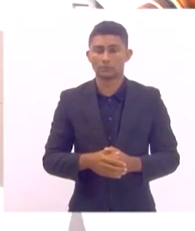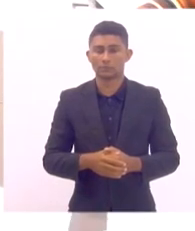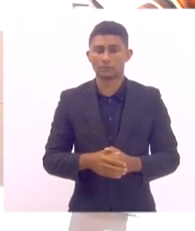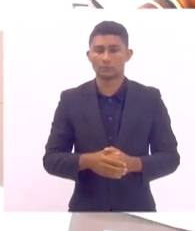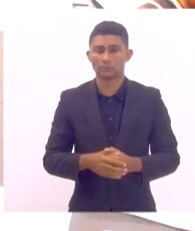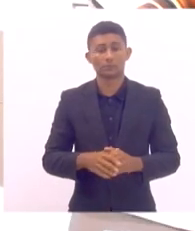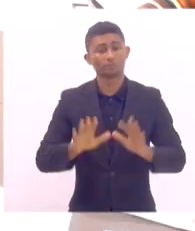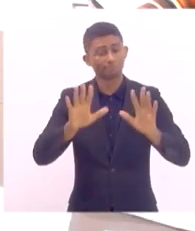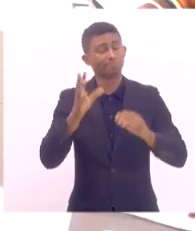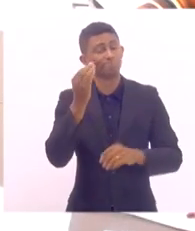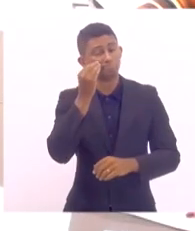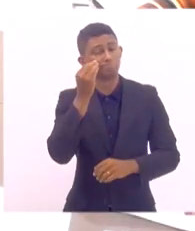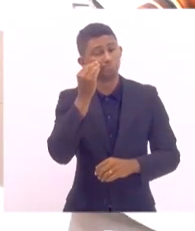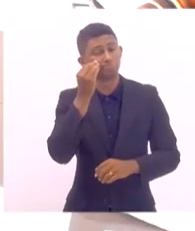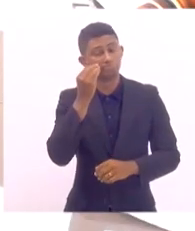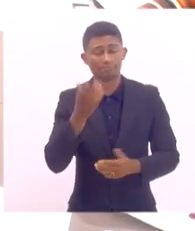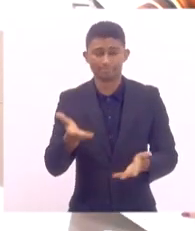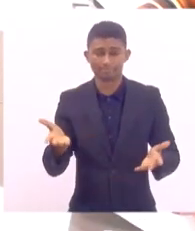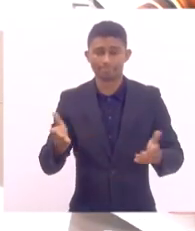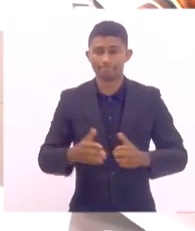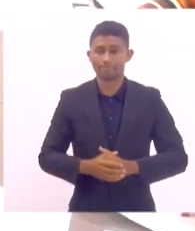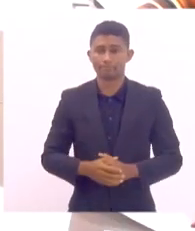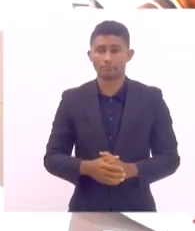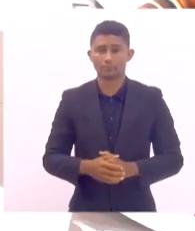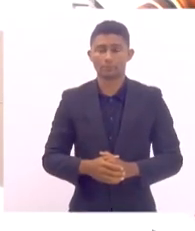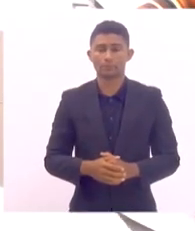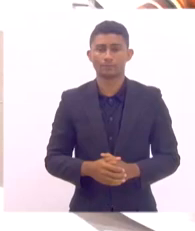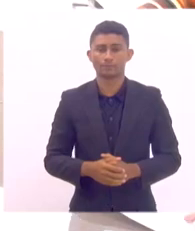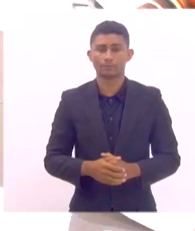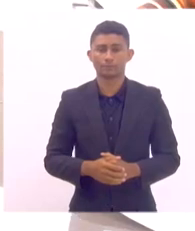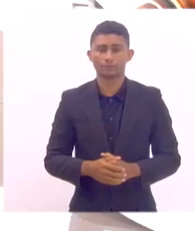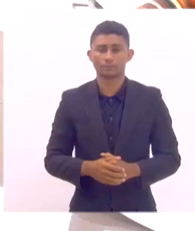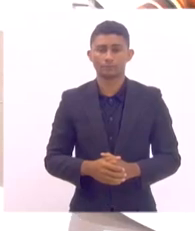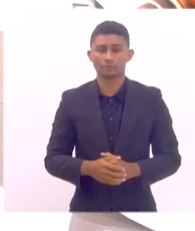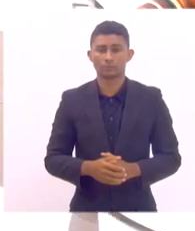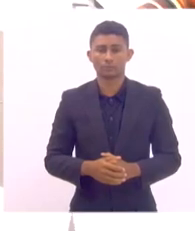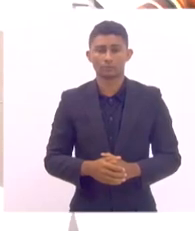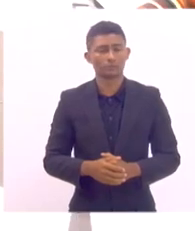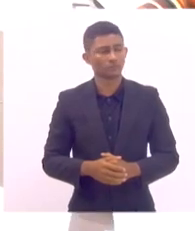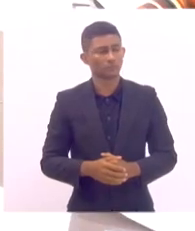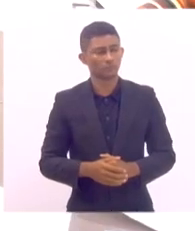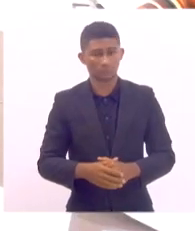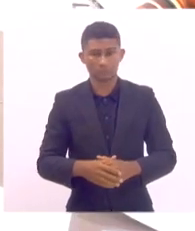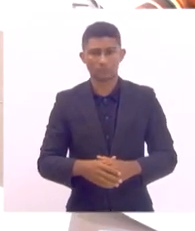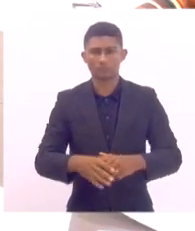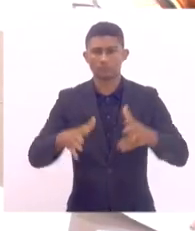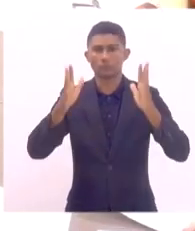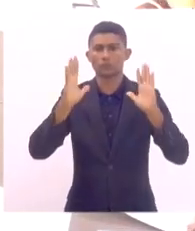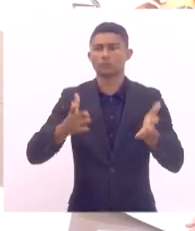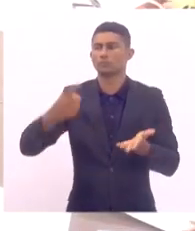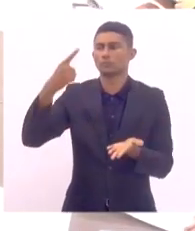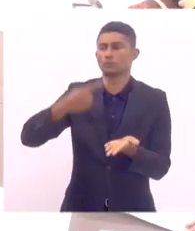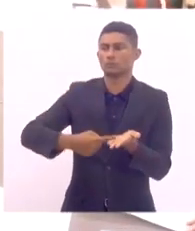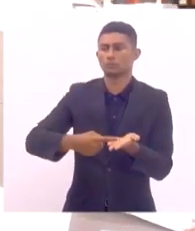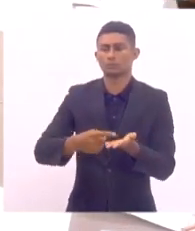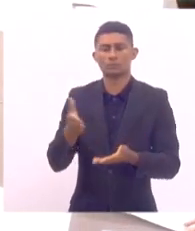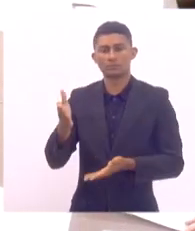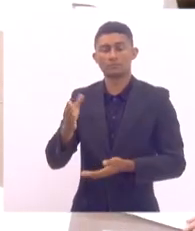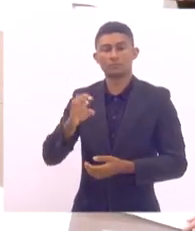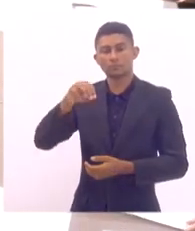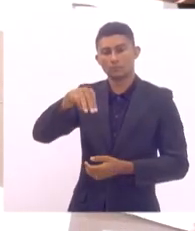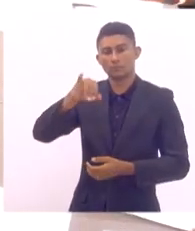Vamos tentar, né? Vamos tentar. Ah, presidente, teve acordo no DMINC, tá? Para manter, né, o veto,